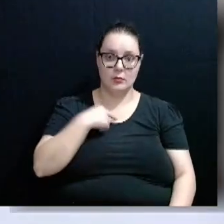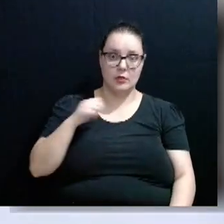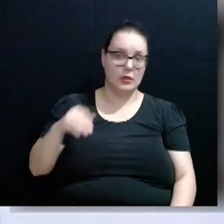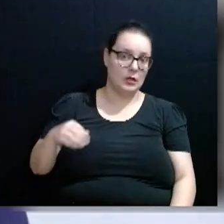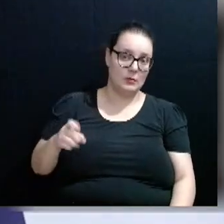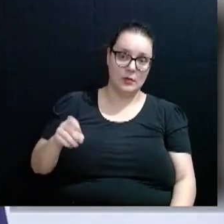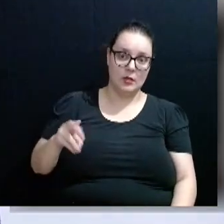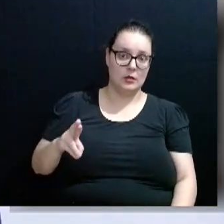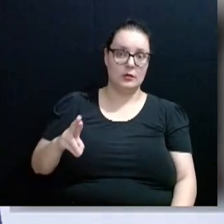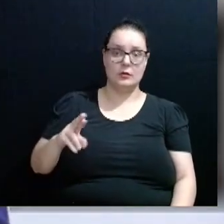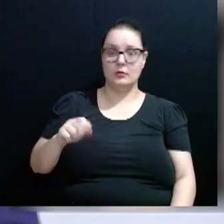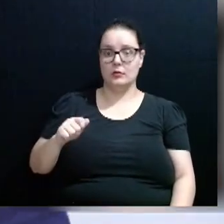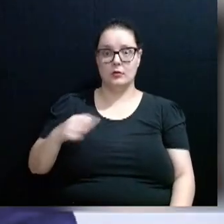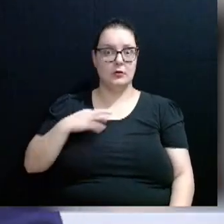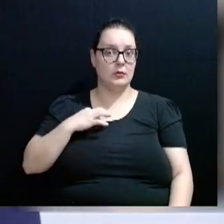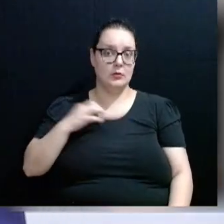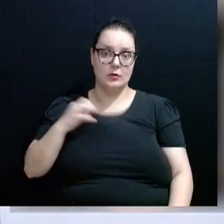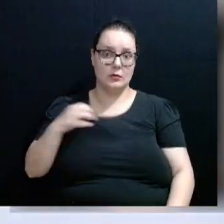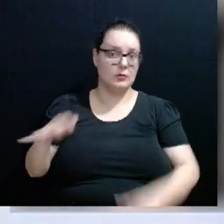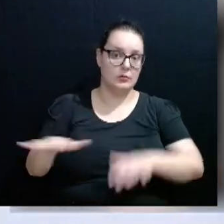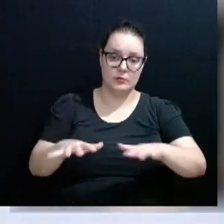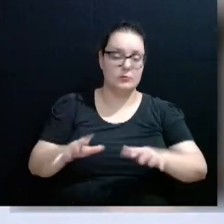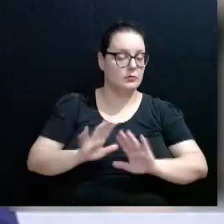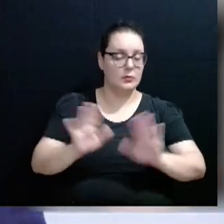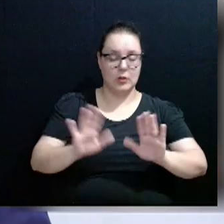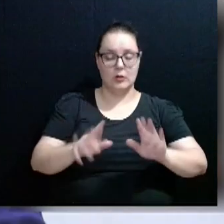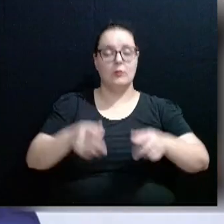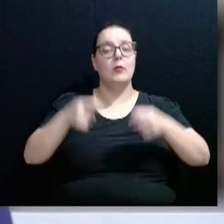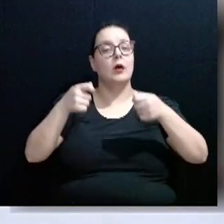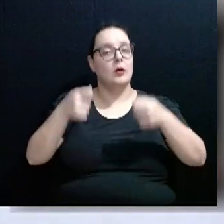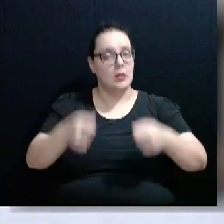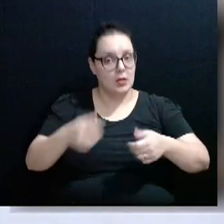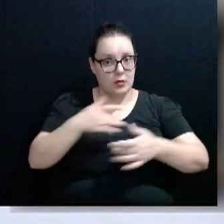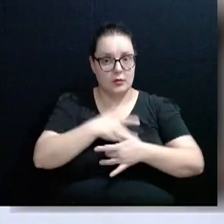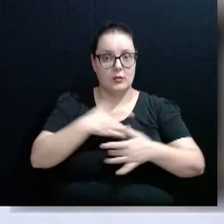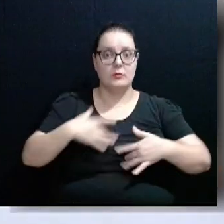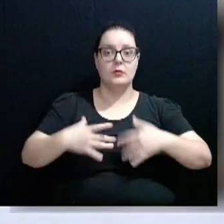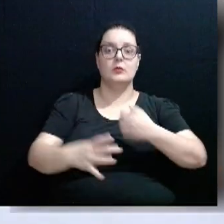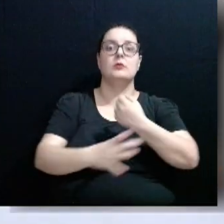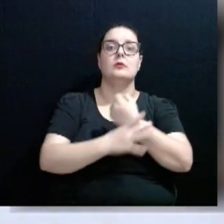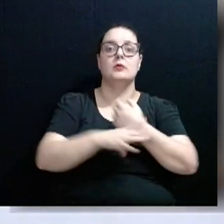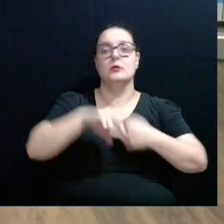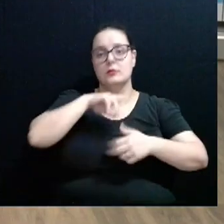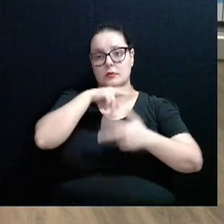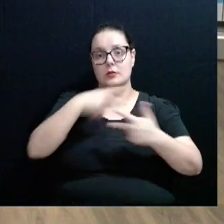voluntária, movimentista, tem que garantir a saúde e a segurança dos animais.